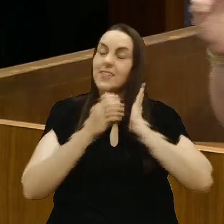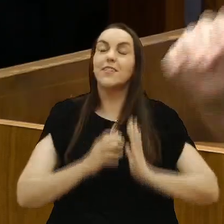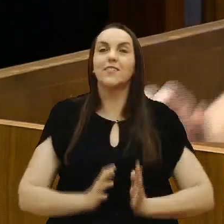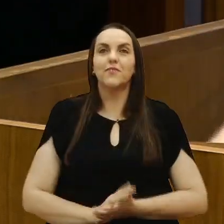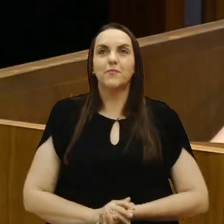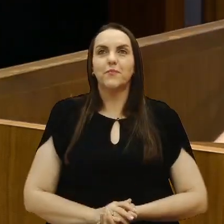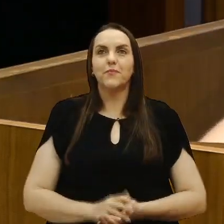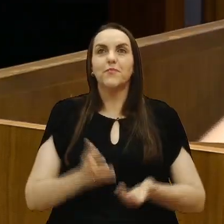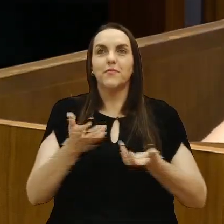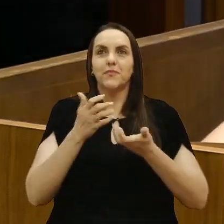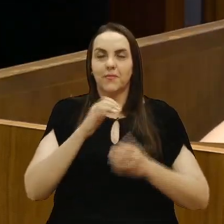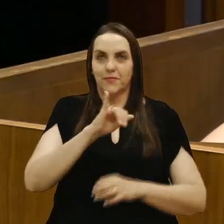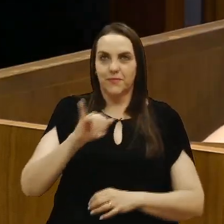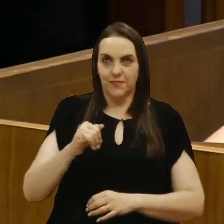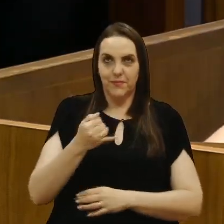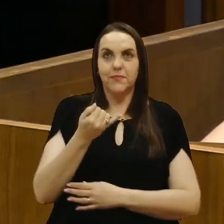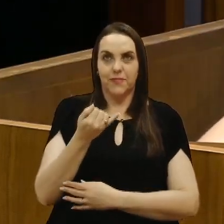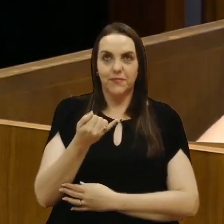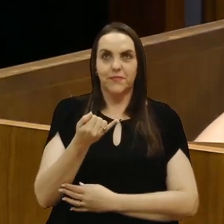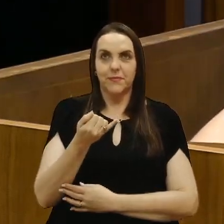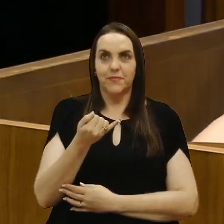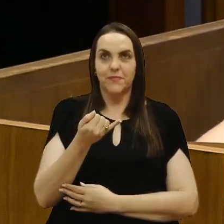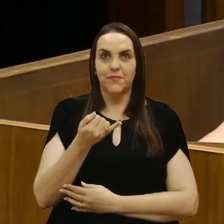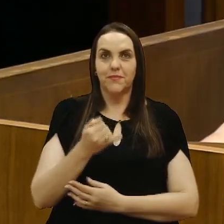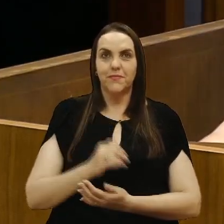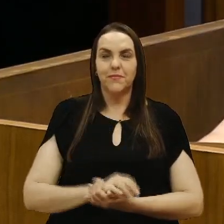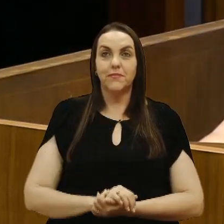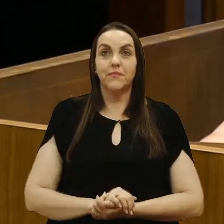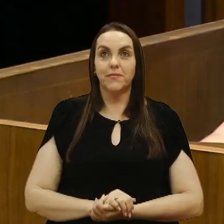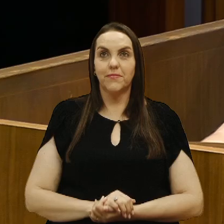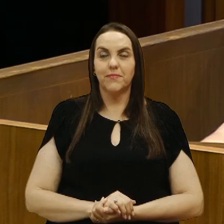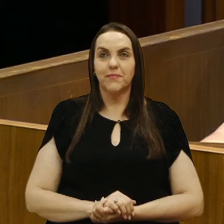Eu quero aproveitar o meu pequeno expediente.